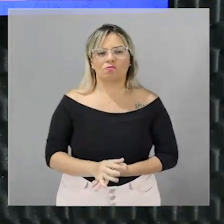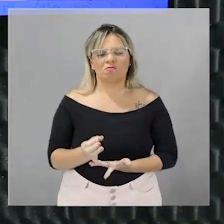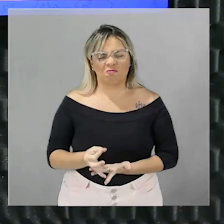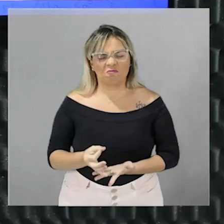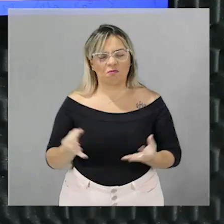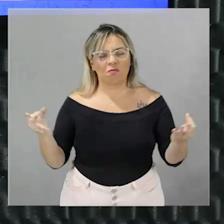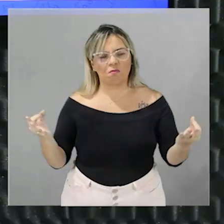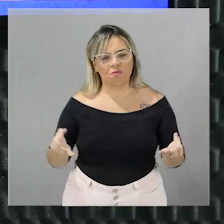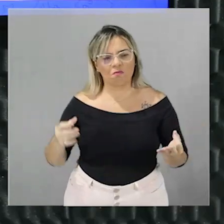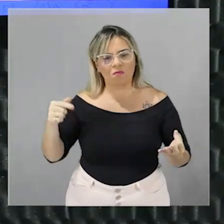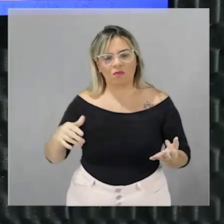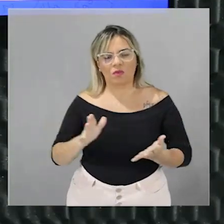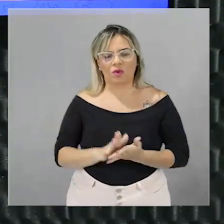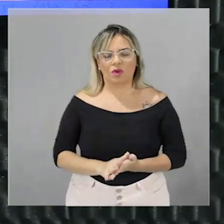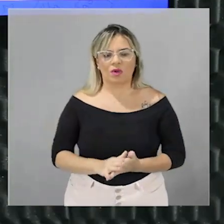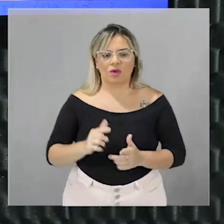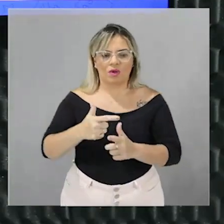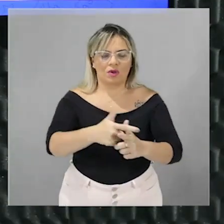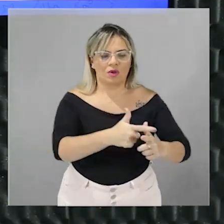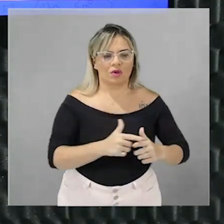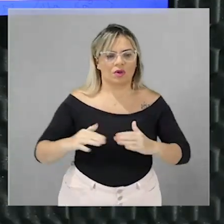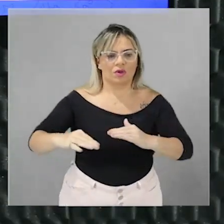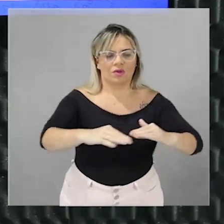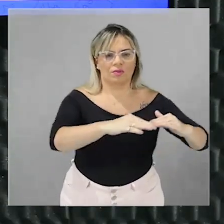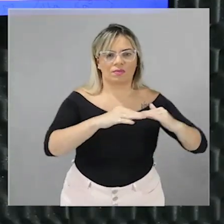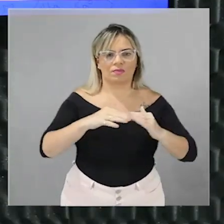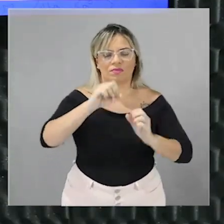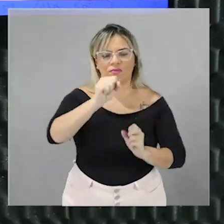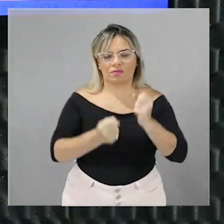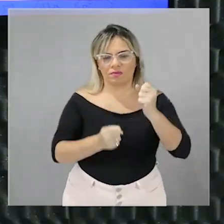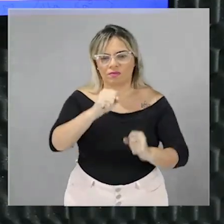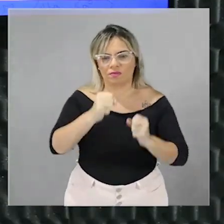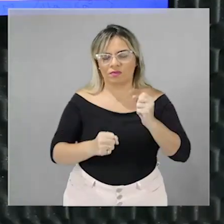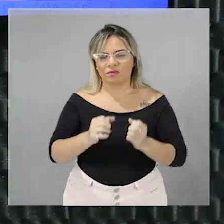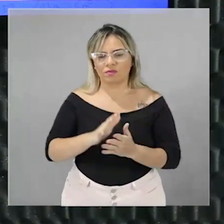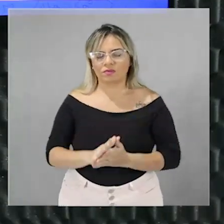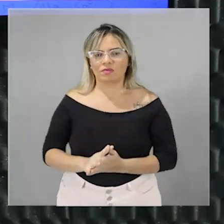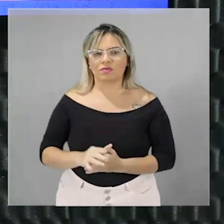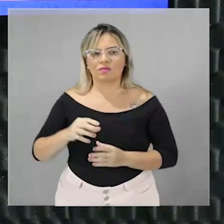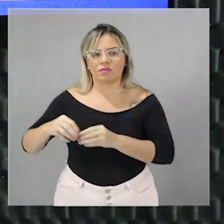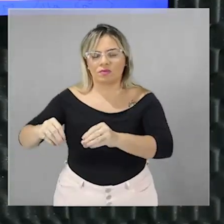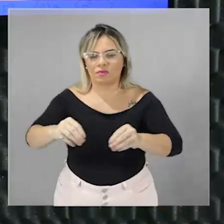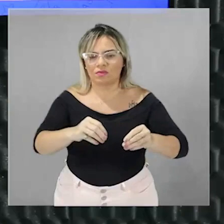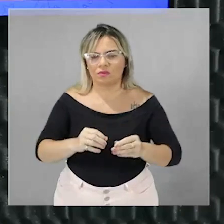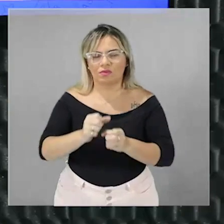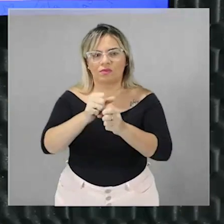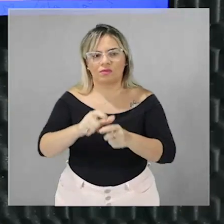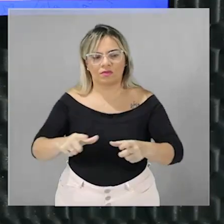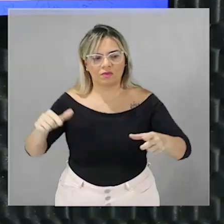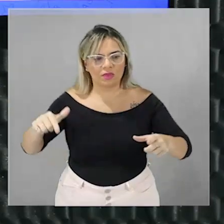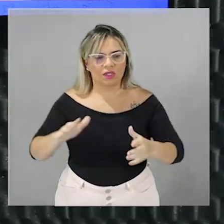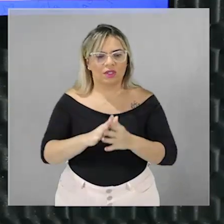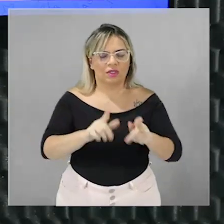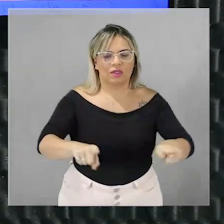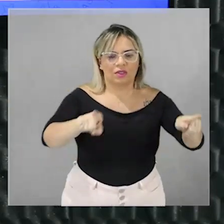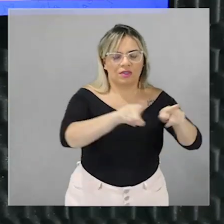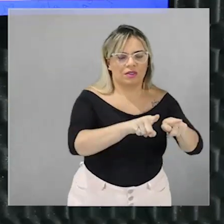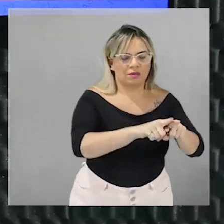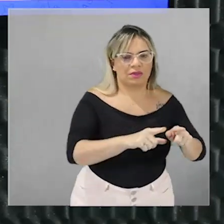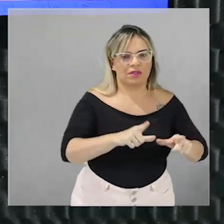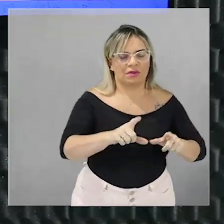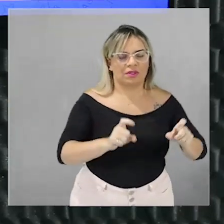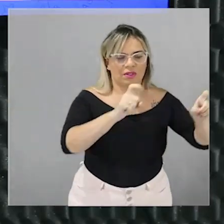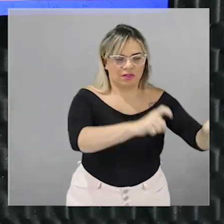uma divisão igualitária justa entre a indústria, entre a irrigação e entre também, né, a agricultura de pequena escala de